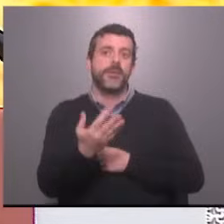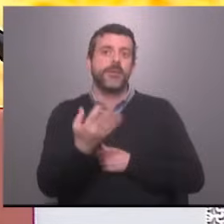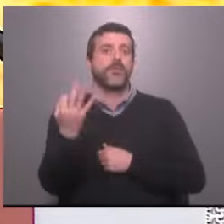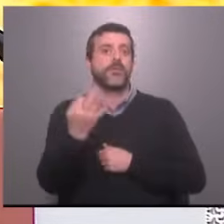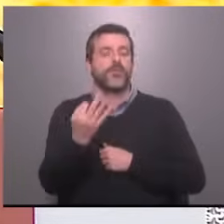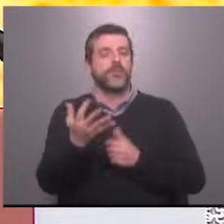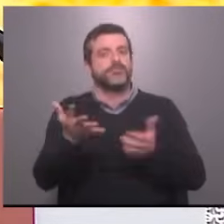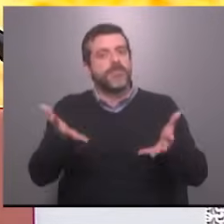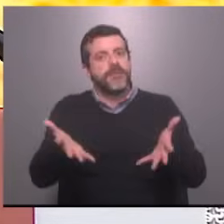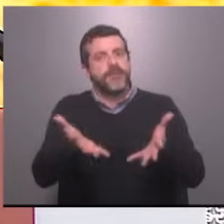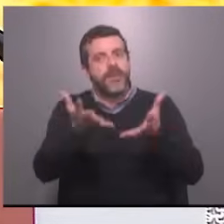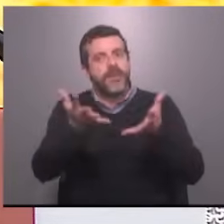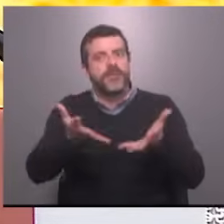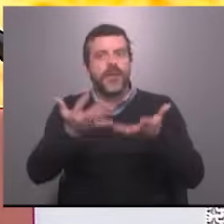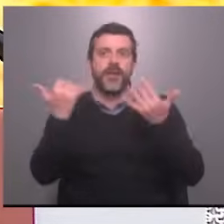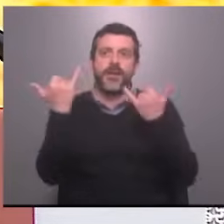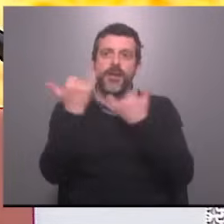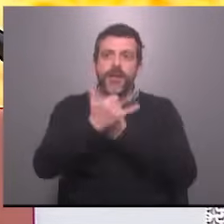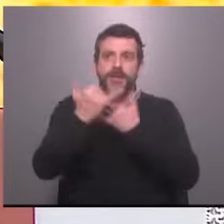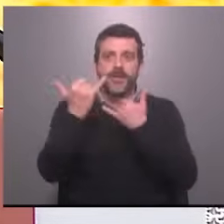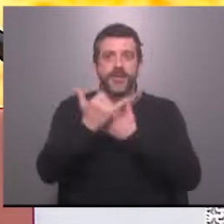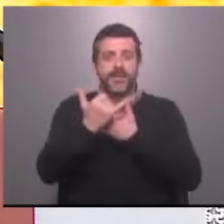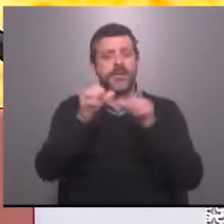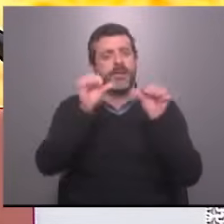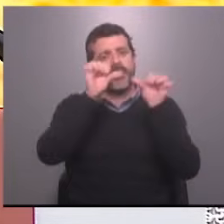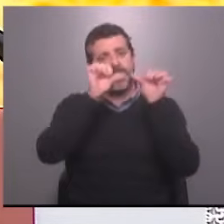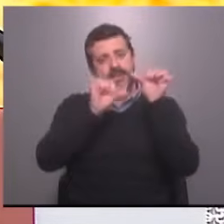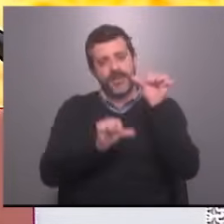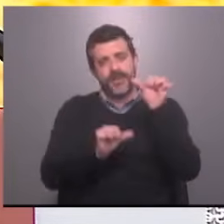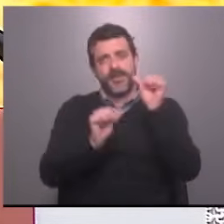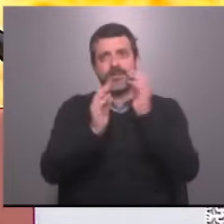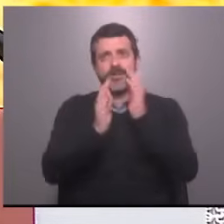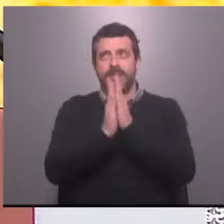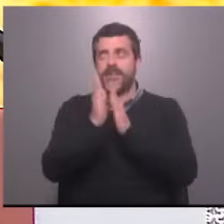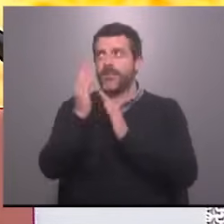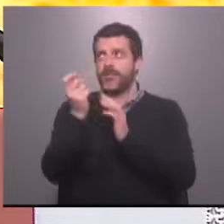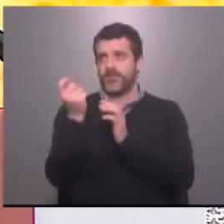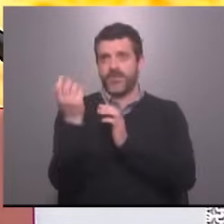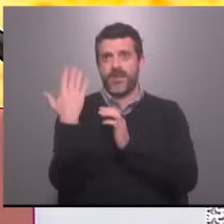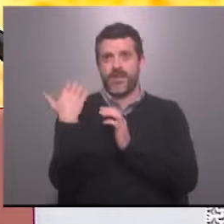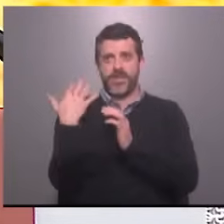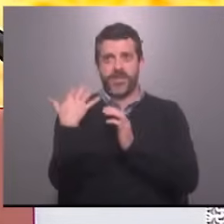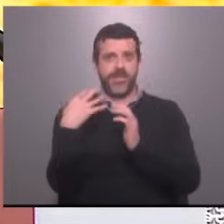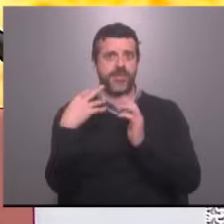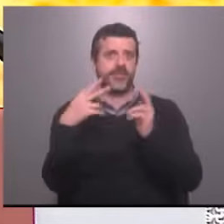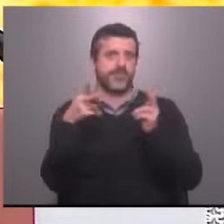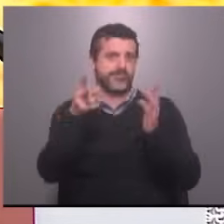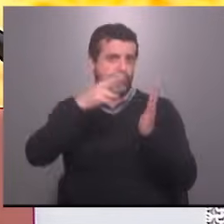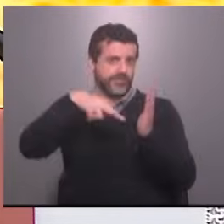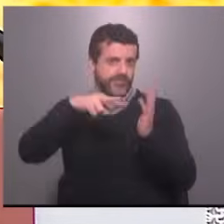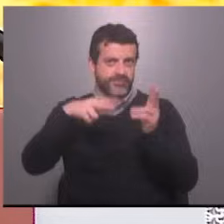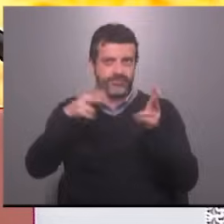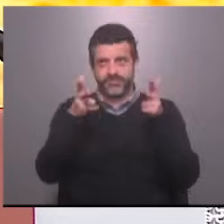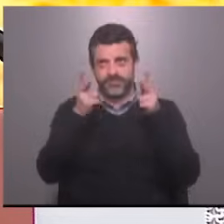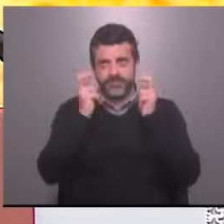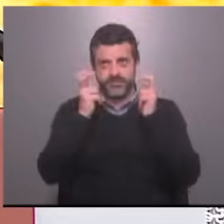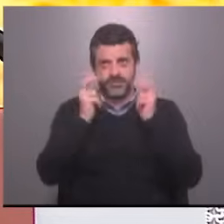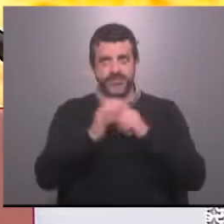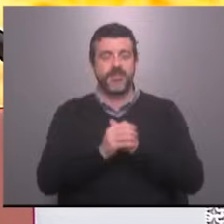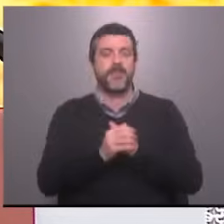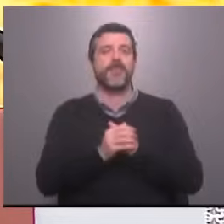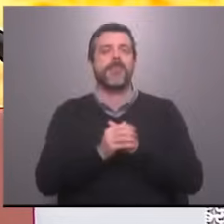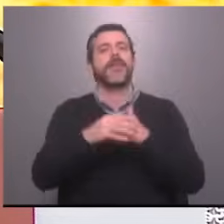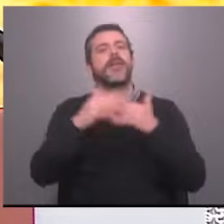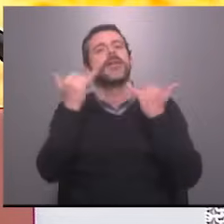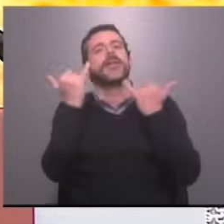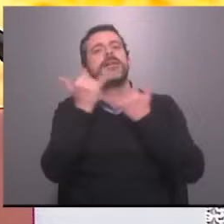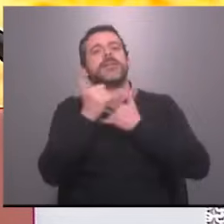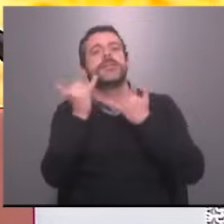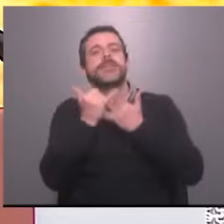E esta exortação explícita à alegria que percorre a palavra de Deus agora proclamada.